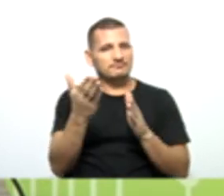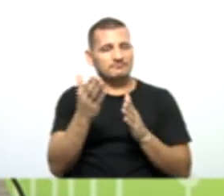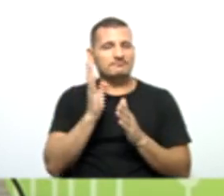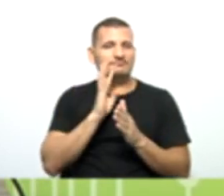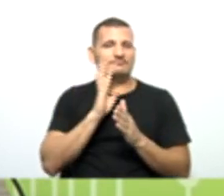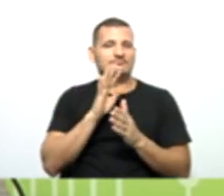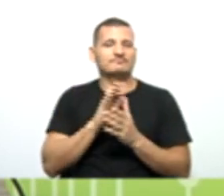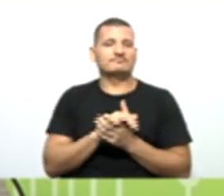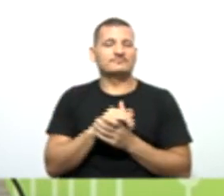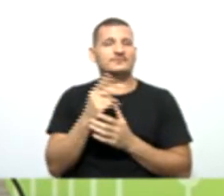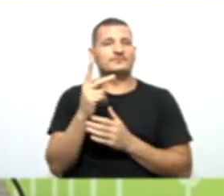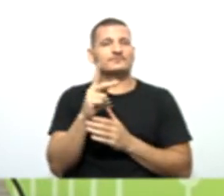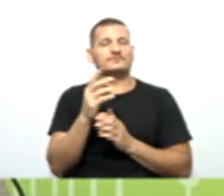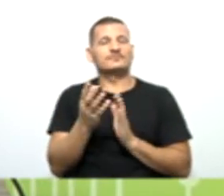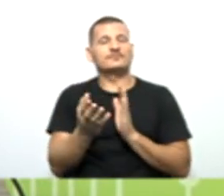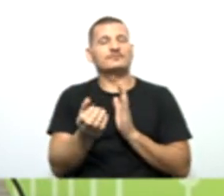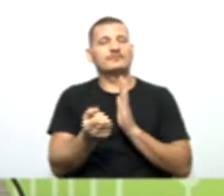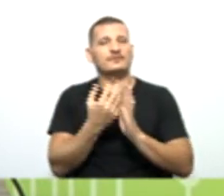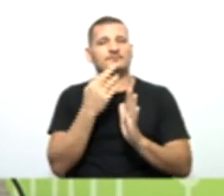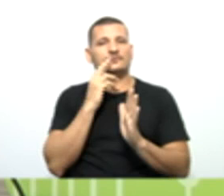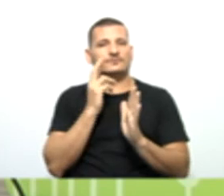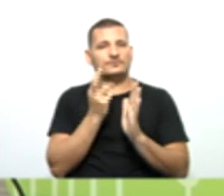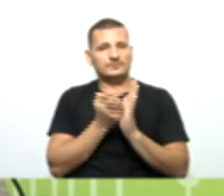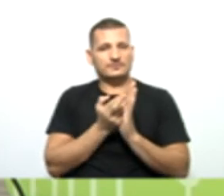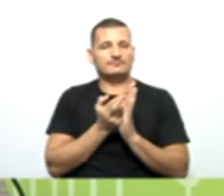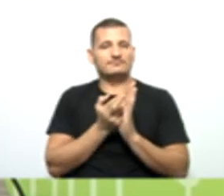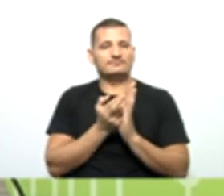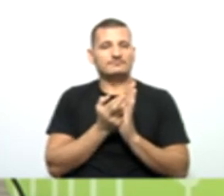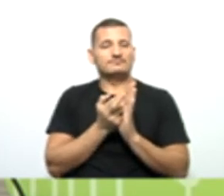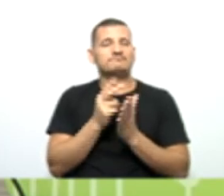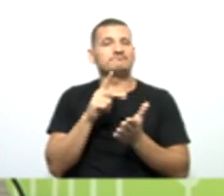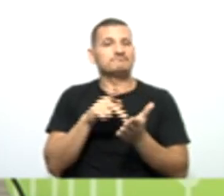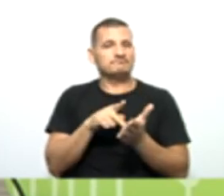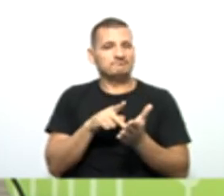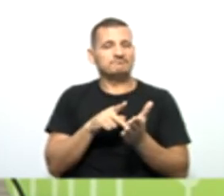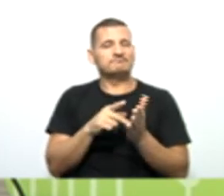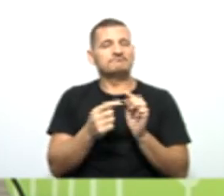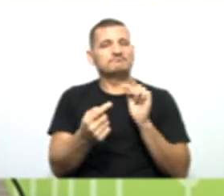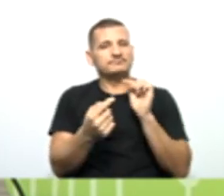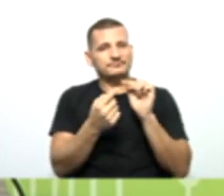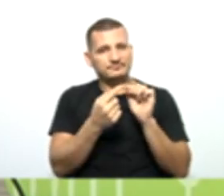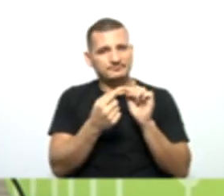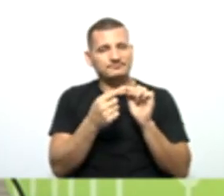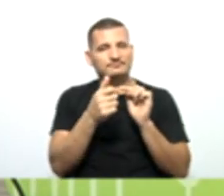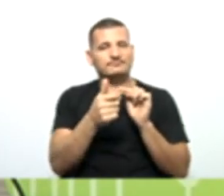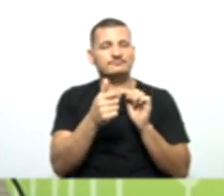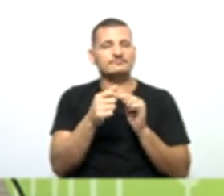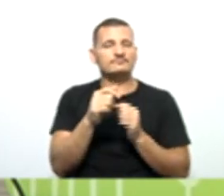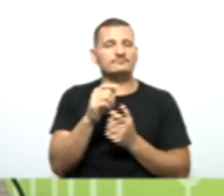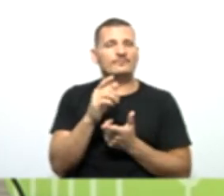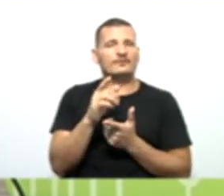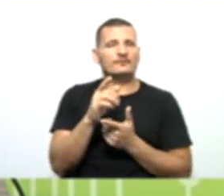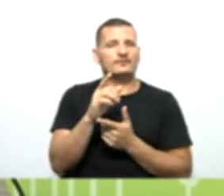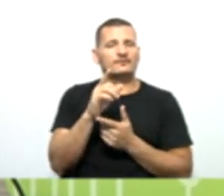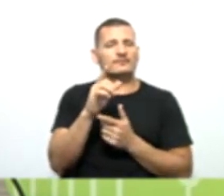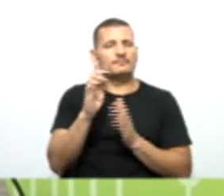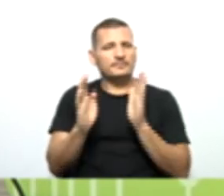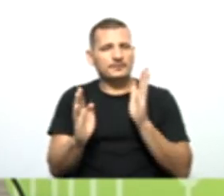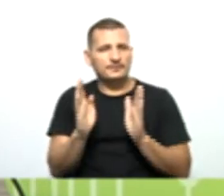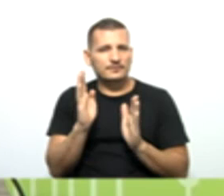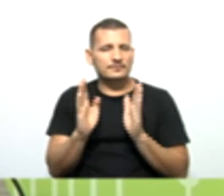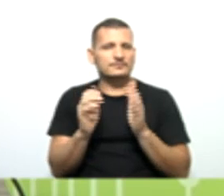todas essas definições de escopo. Realmente tem tudo a ver com o que você falou, determinar as atividades, os